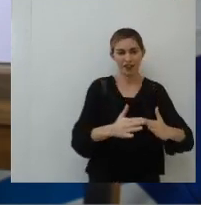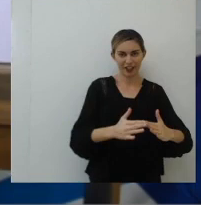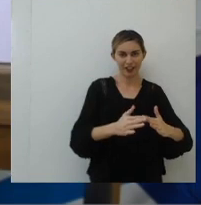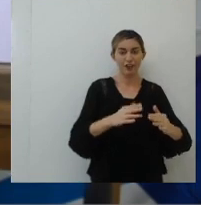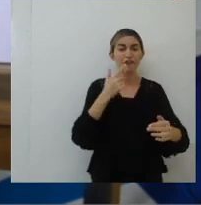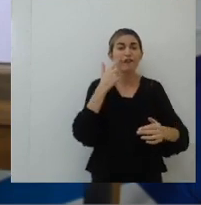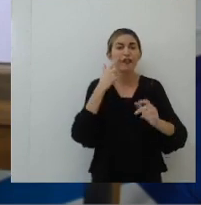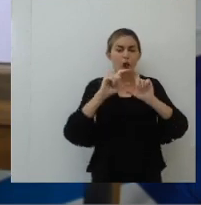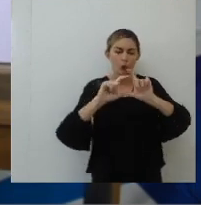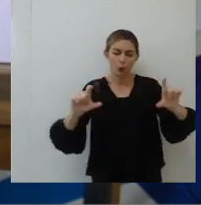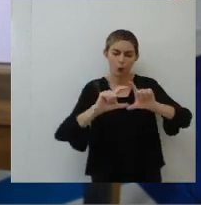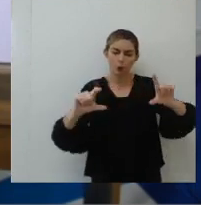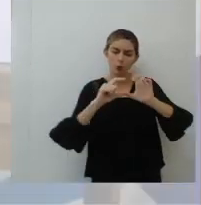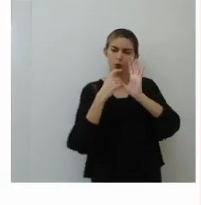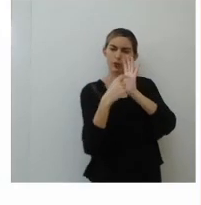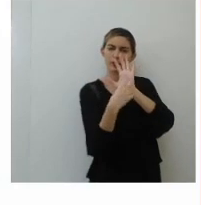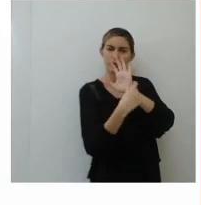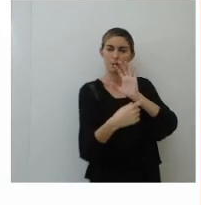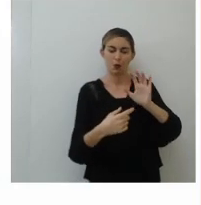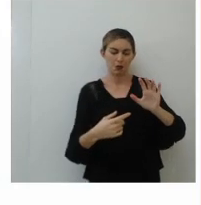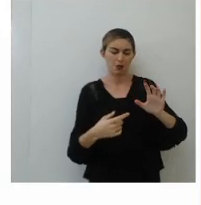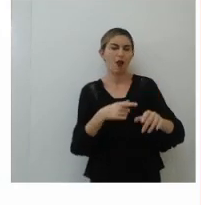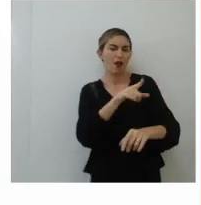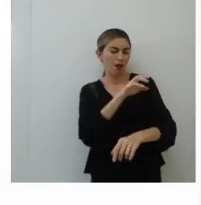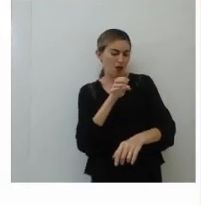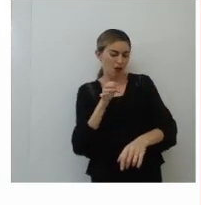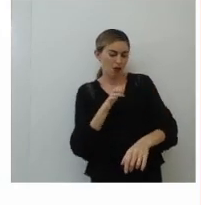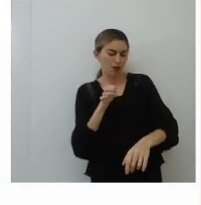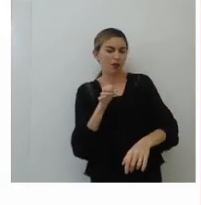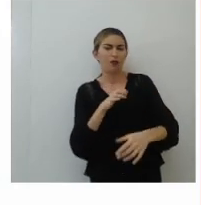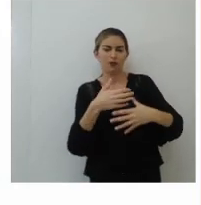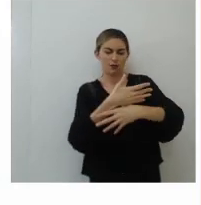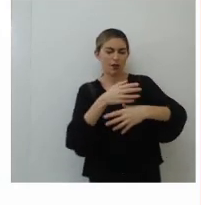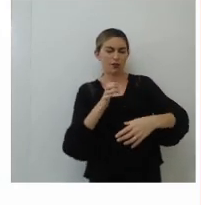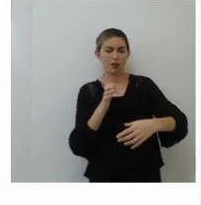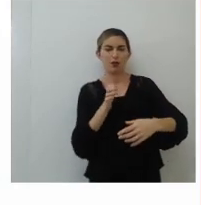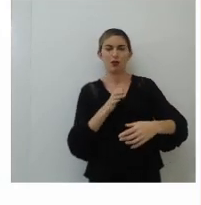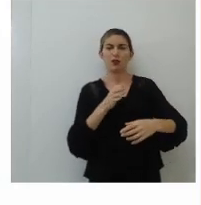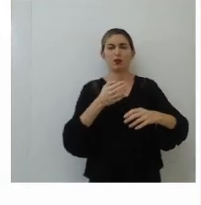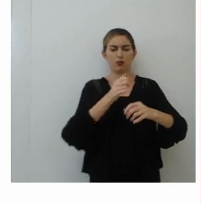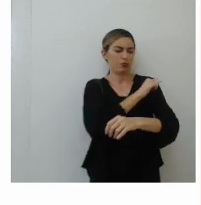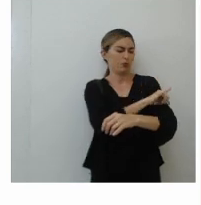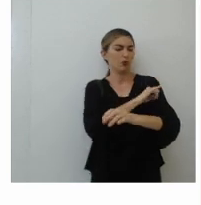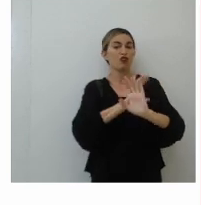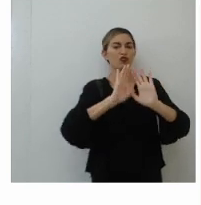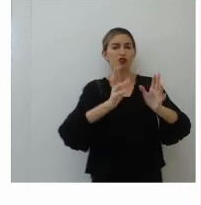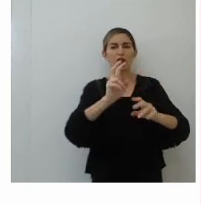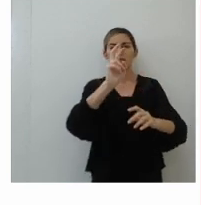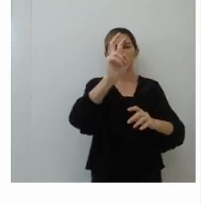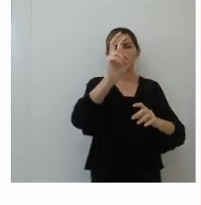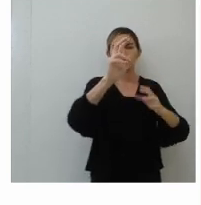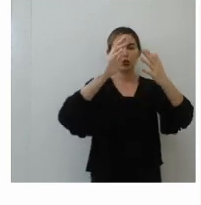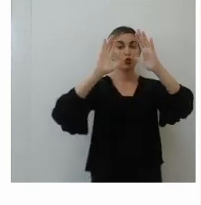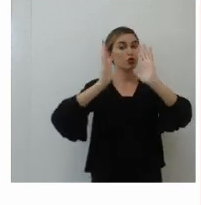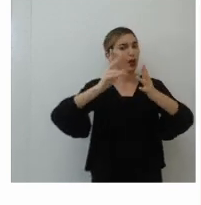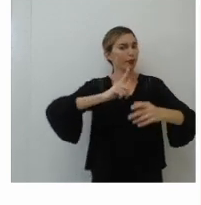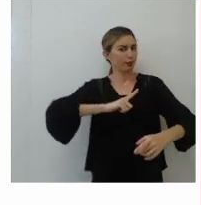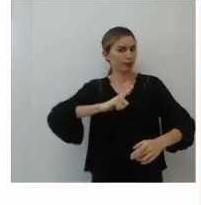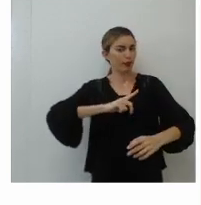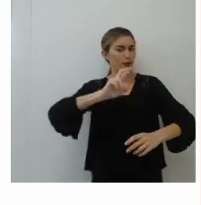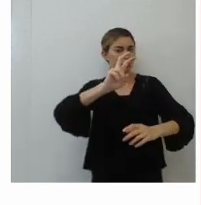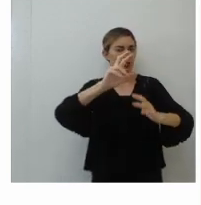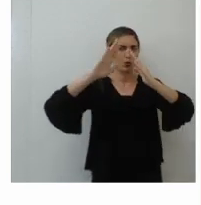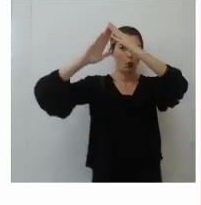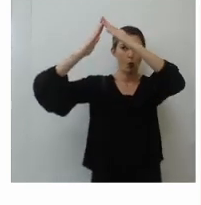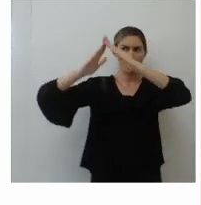nos últimos versos, vê? Prima rica do Rio de Janeiro, que já teve 5 favelas, ou melhor, que já tem